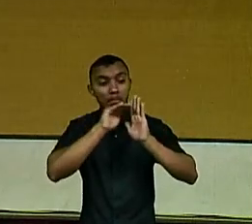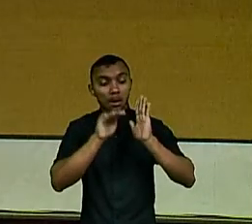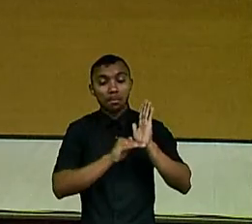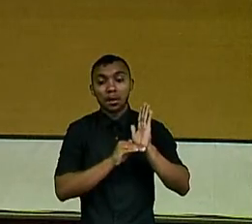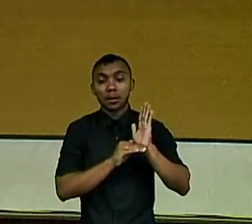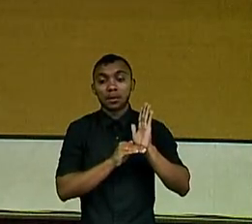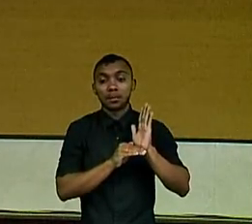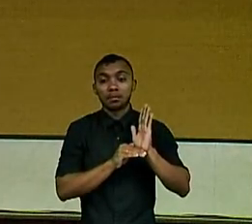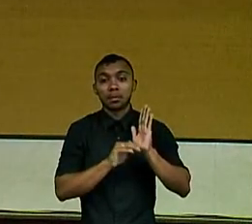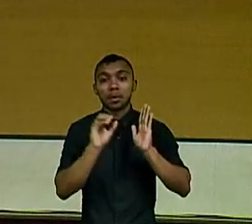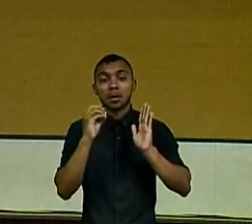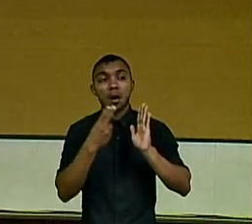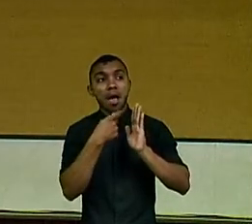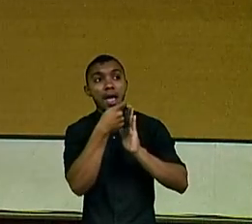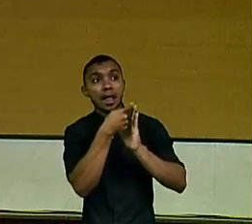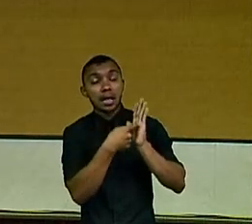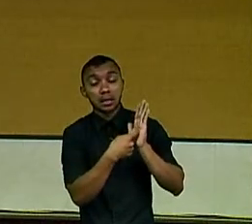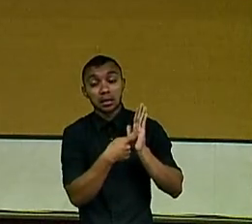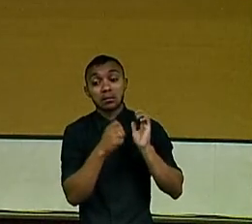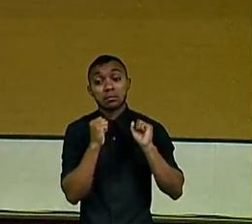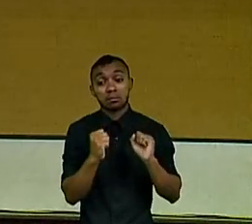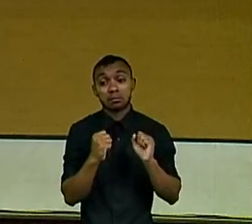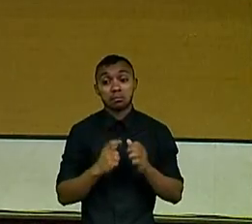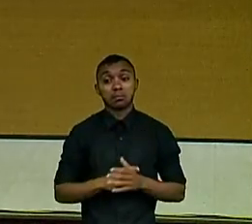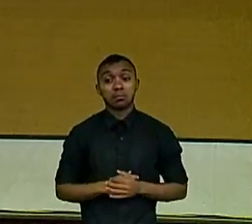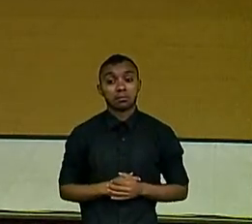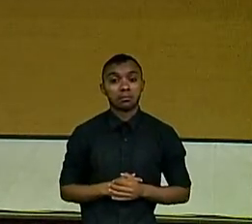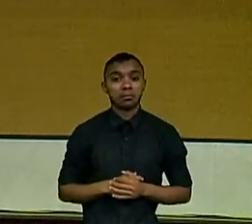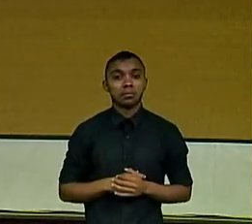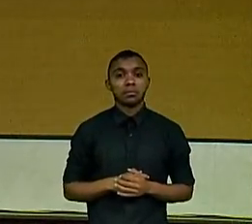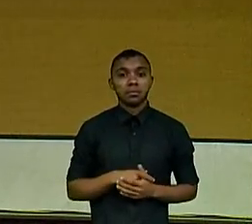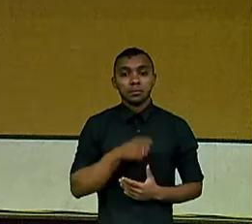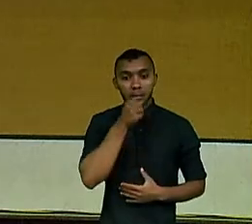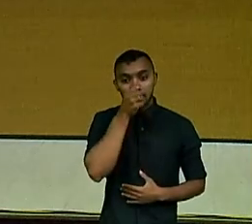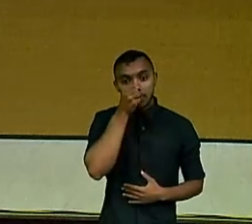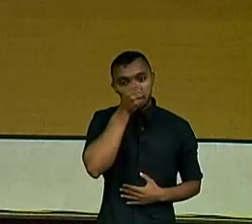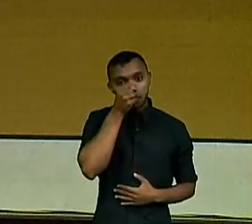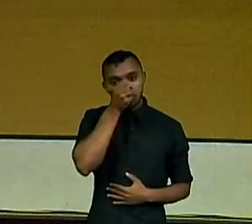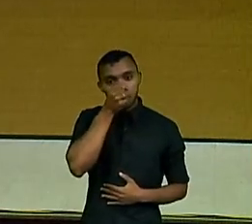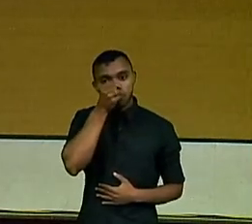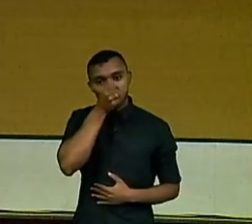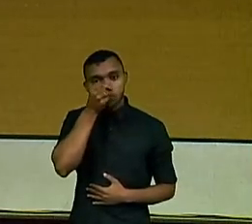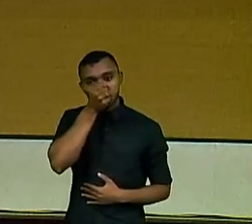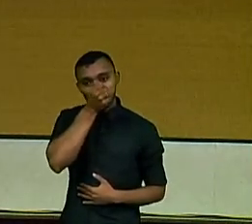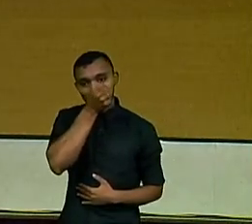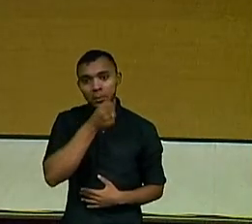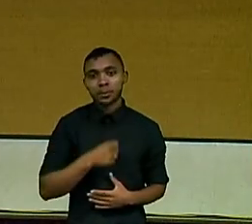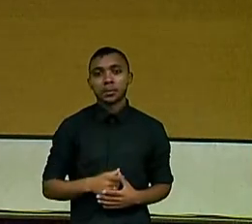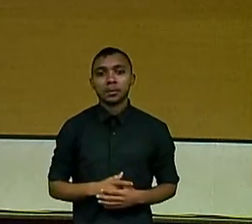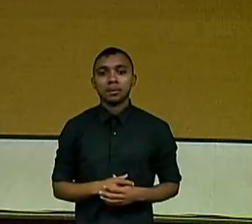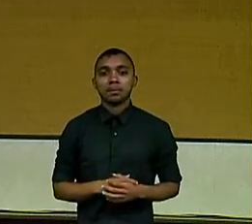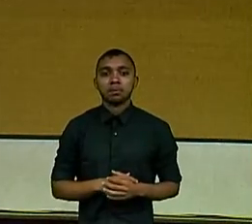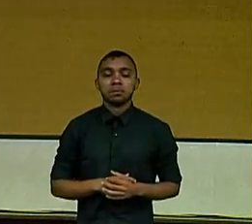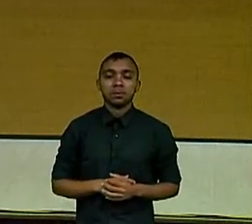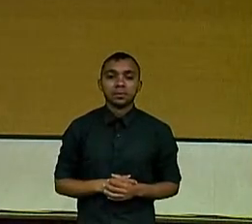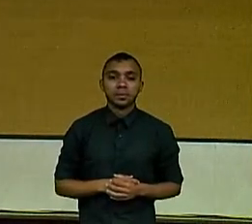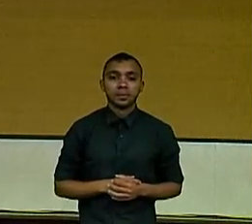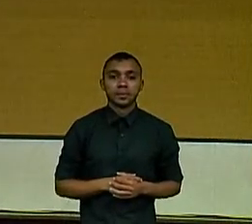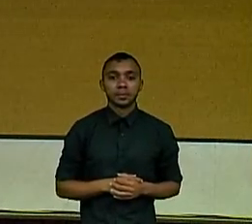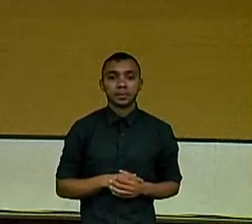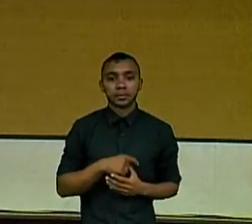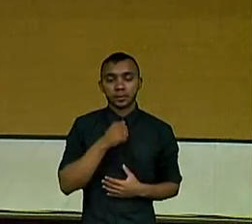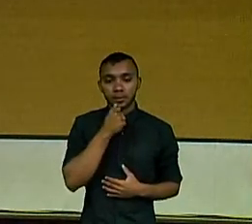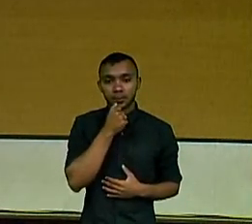em redações ela pode até ser considerado por